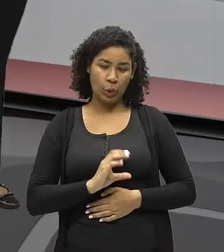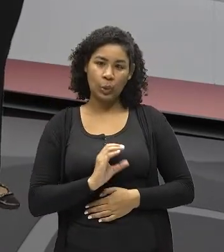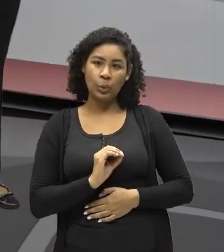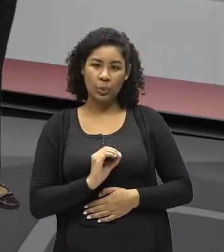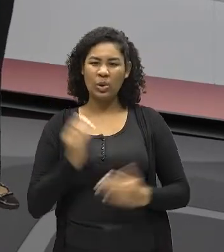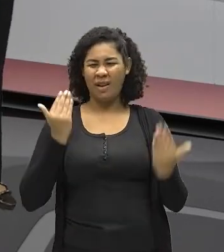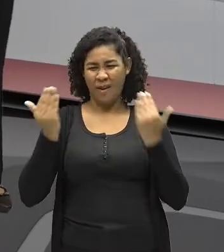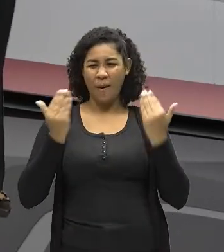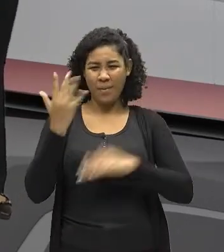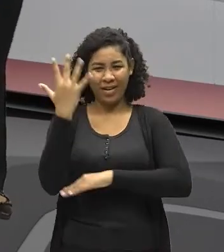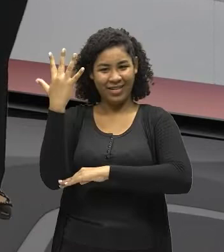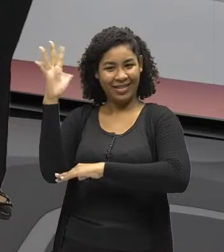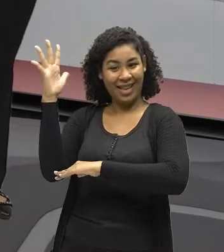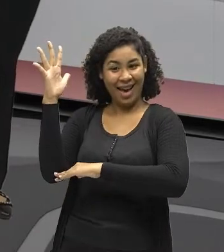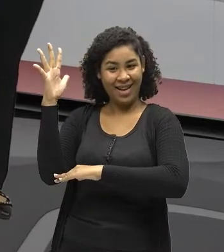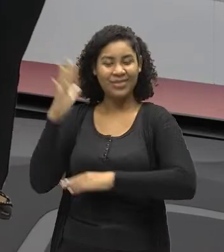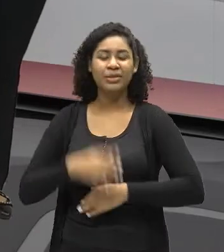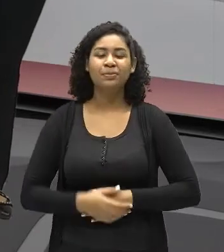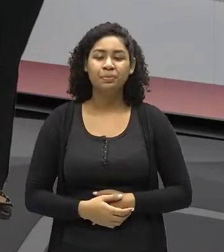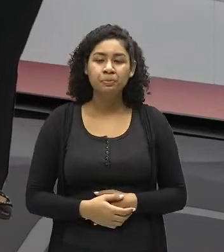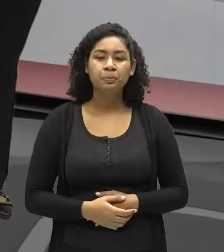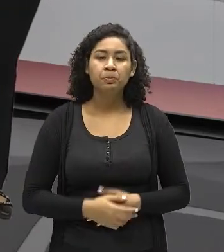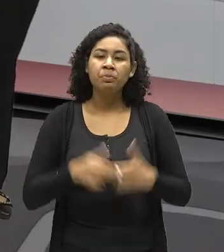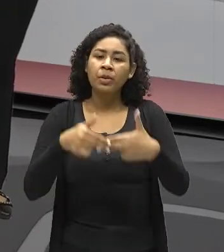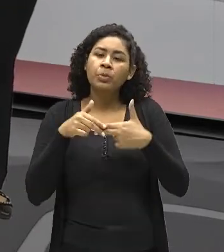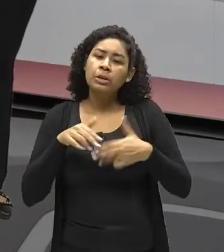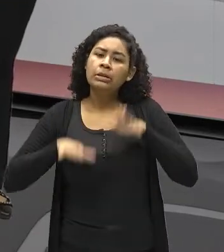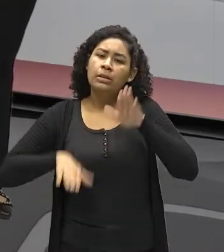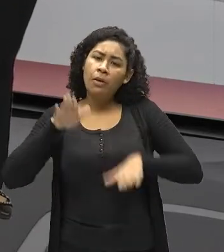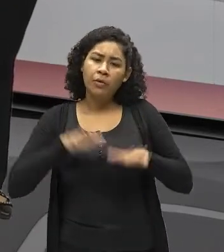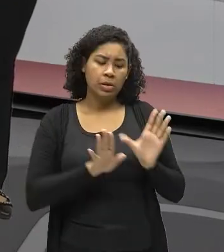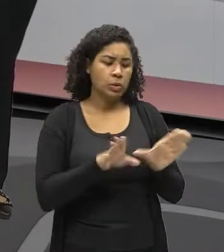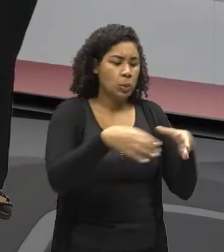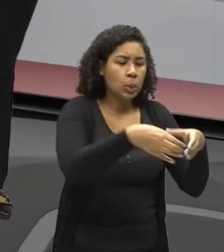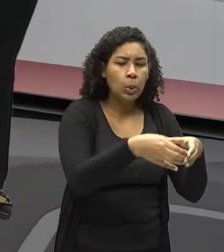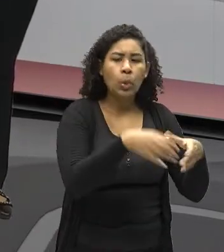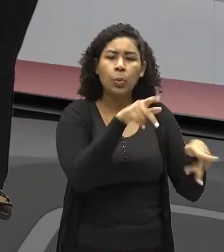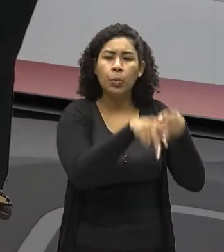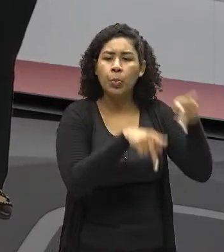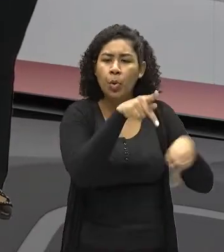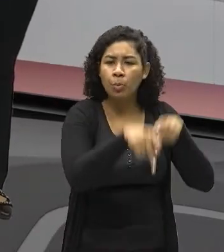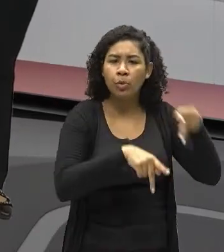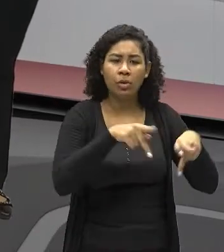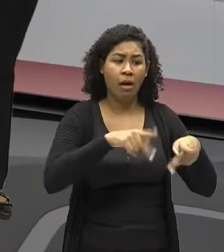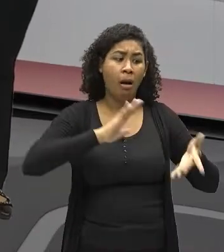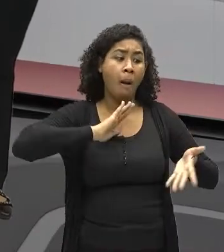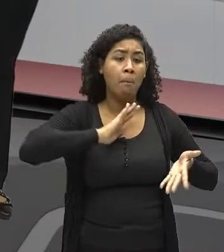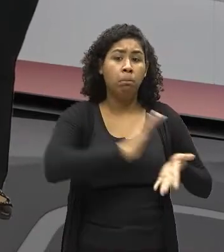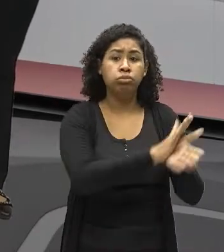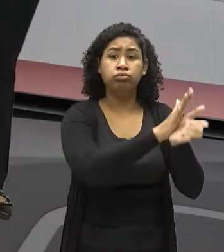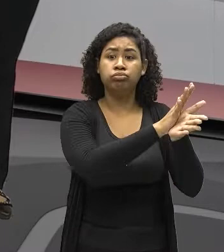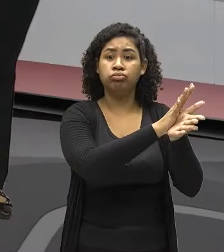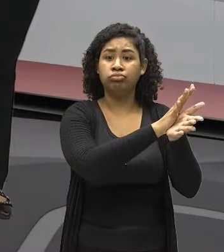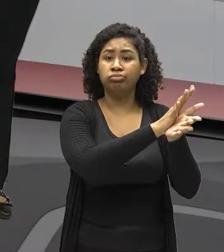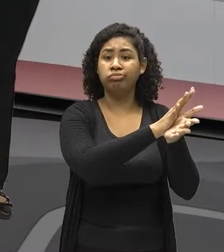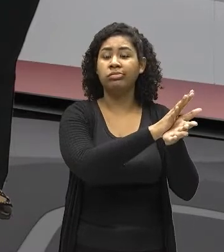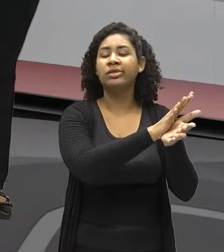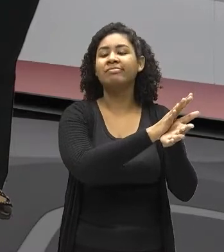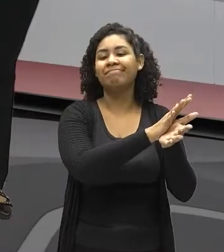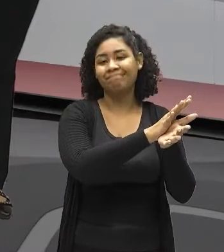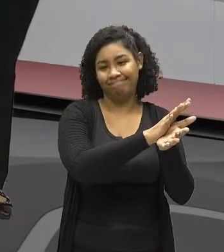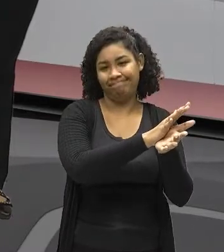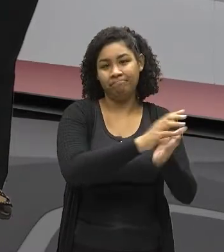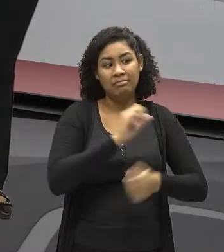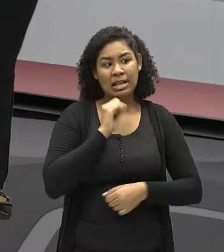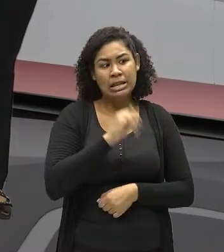aquele grupo, aquela aldeia, aquela etnia, aquele povo todo tenha sido dizimado. Se ele